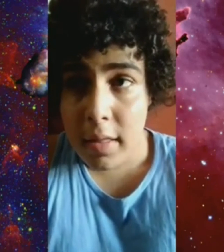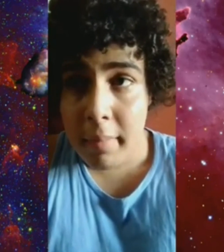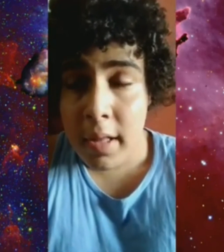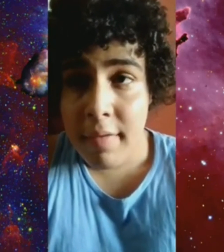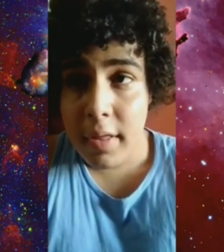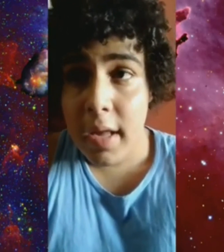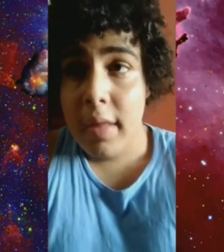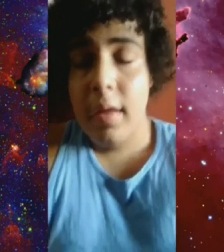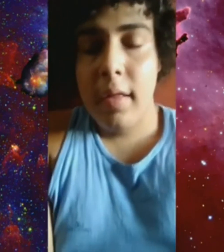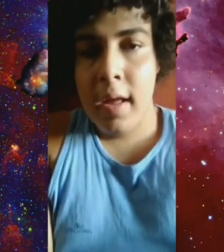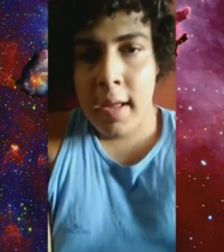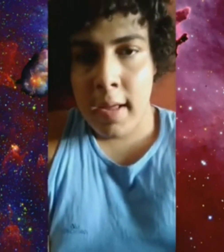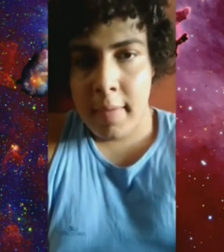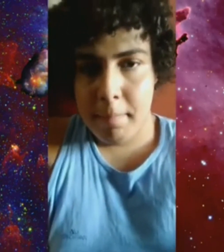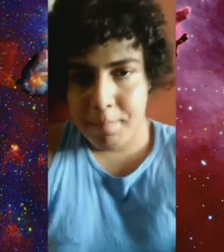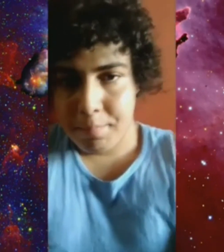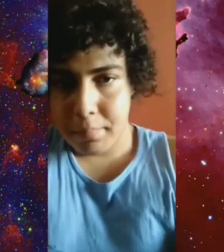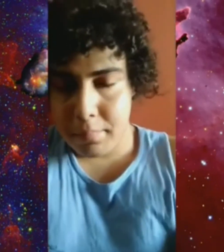E assim, minhas deficiências